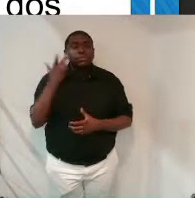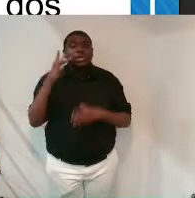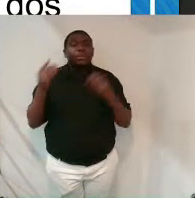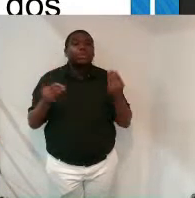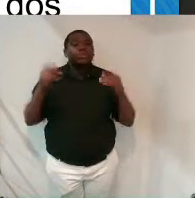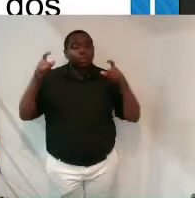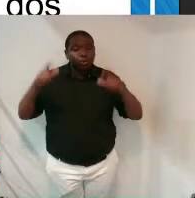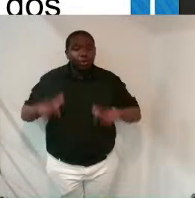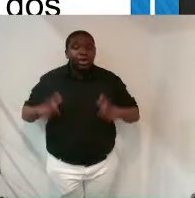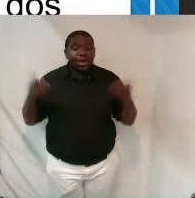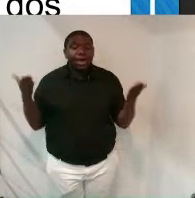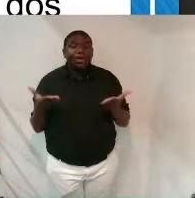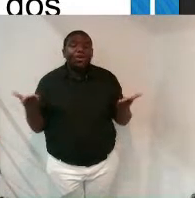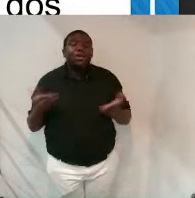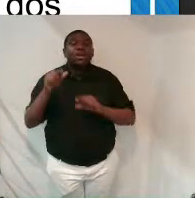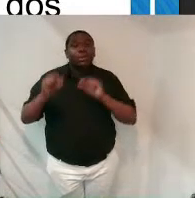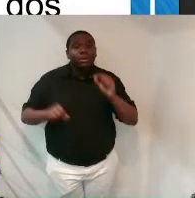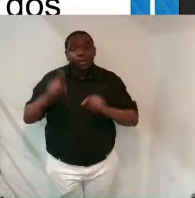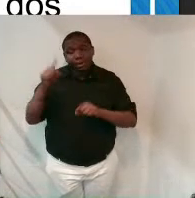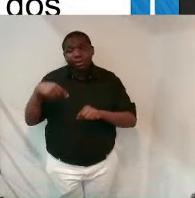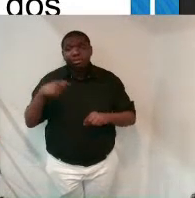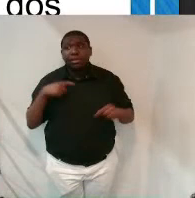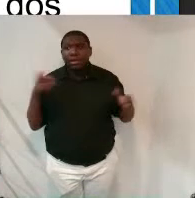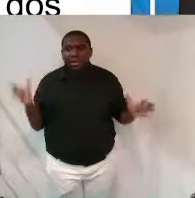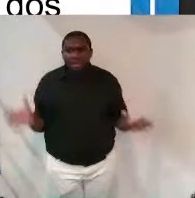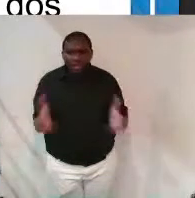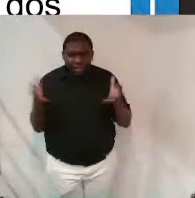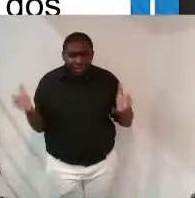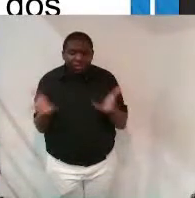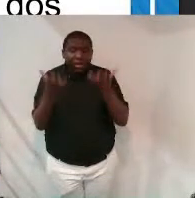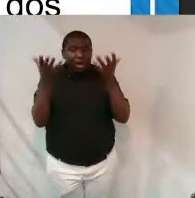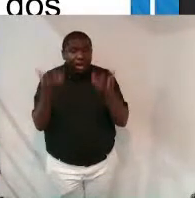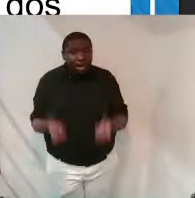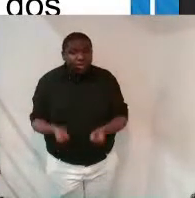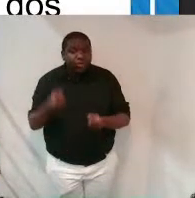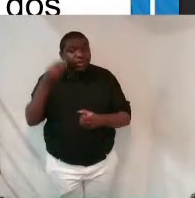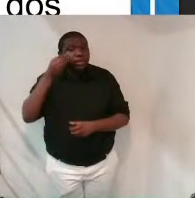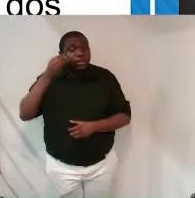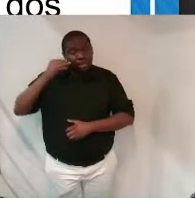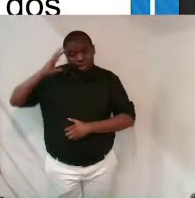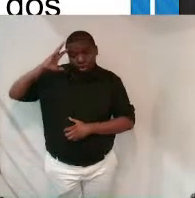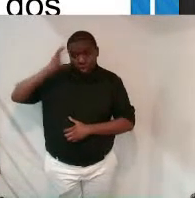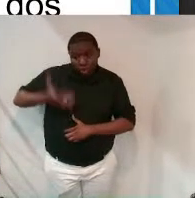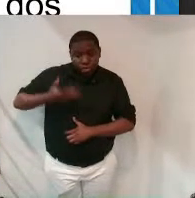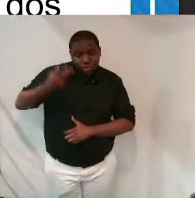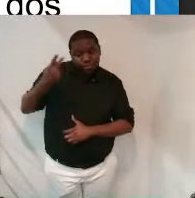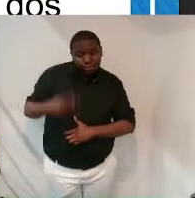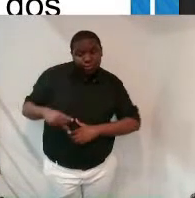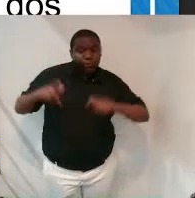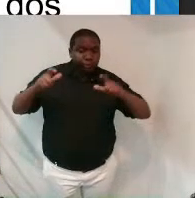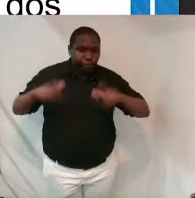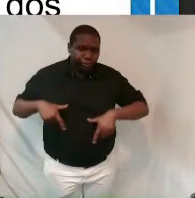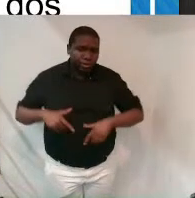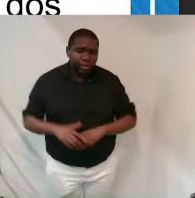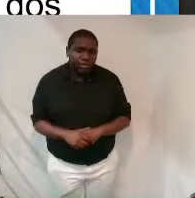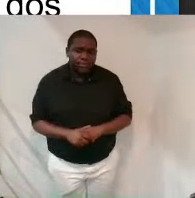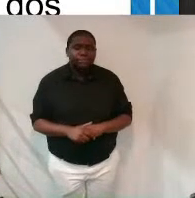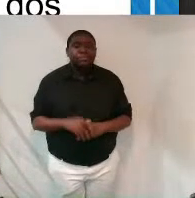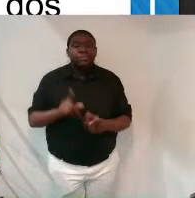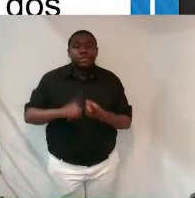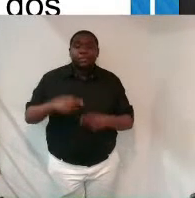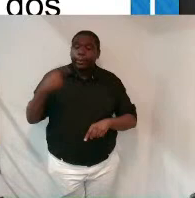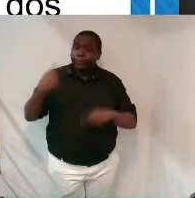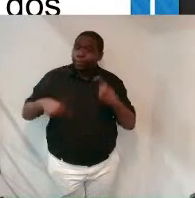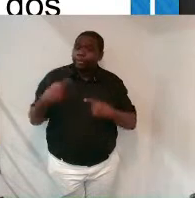local e agora são incentivados a assumir soluções regionalizadas. A inexistência de uma política